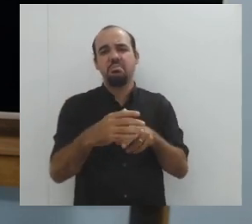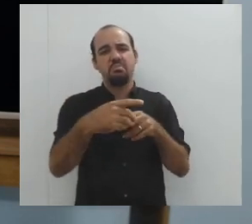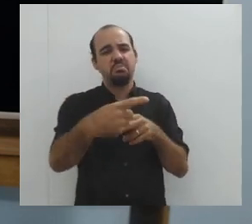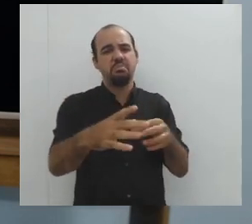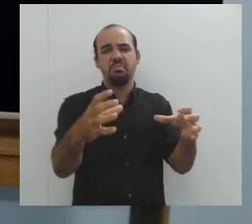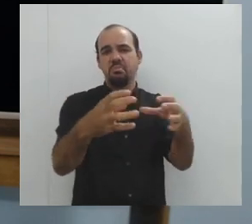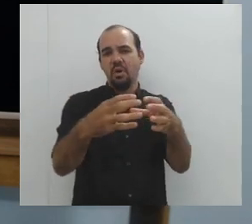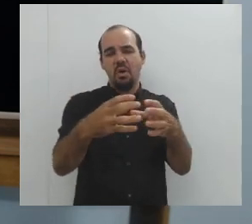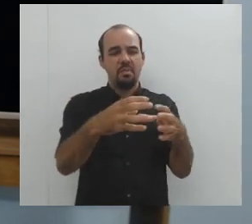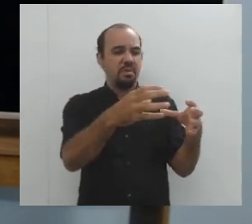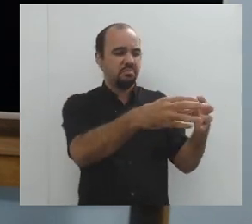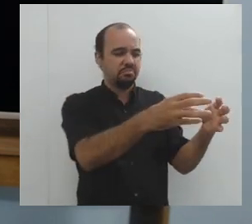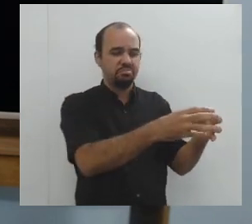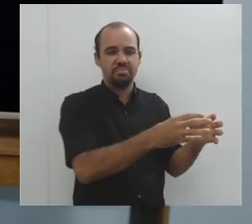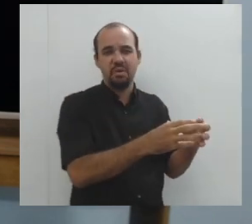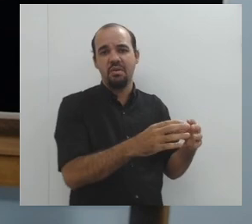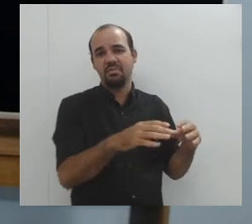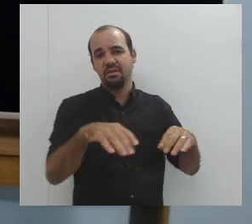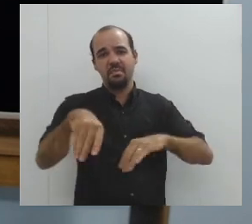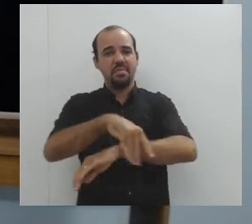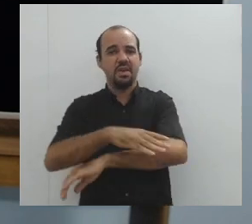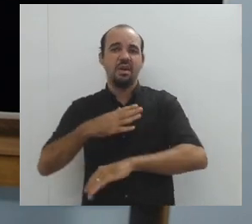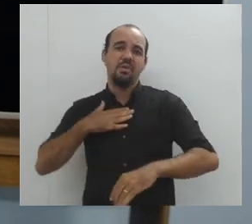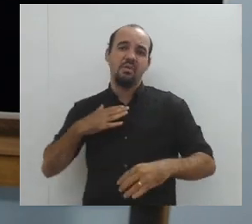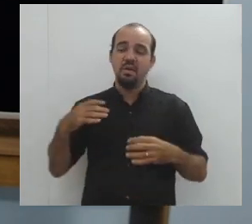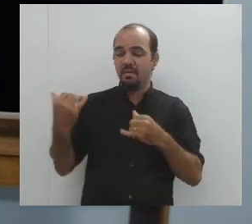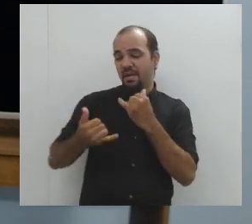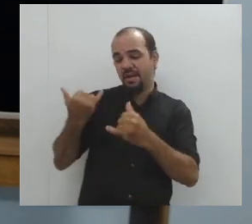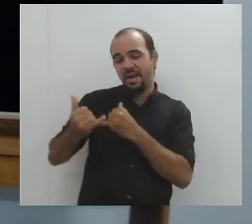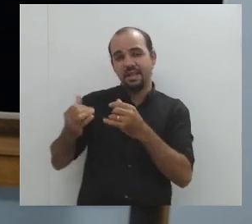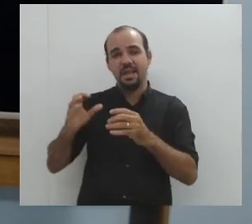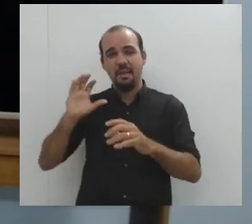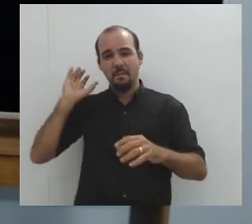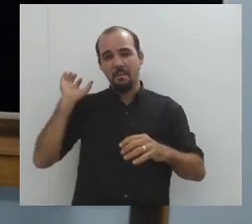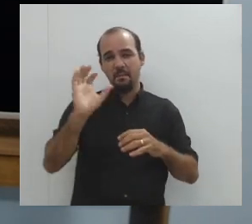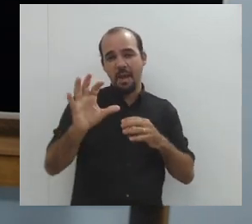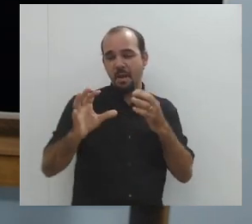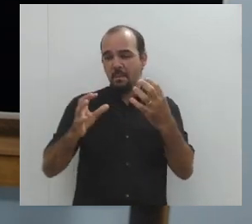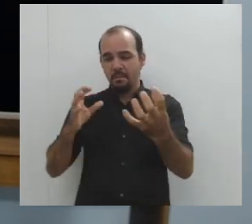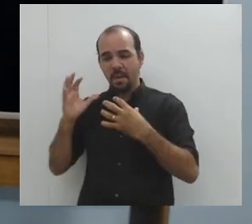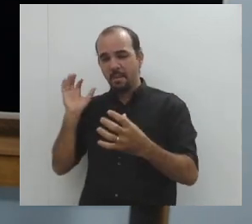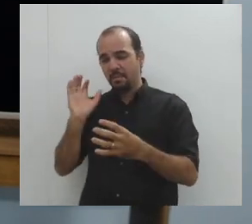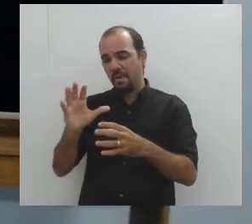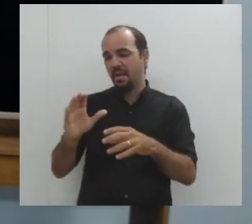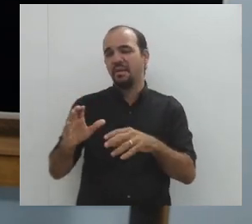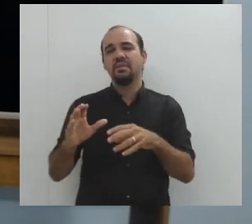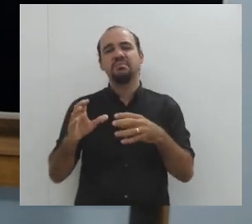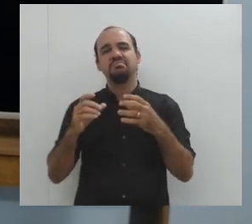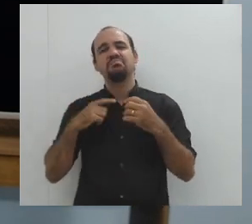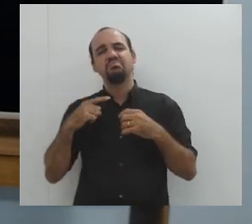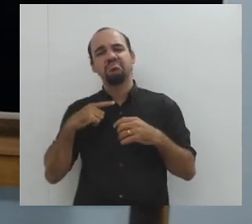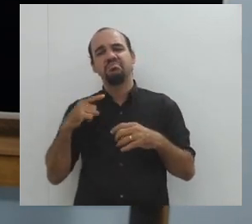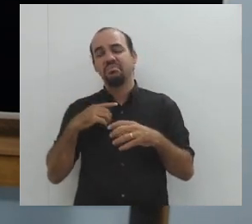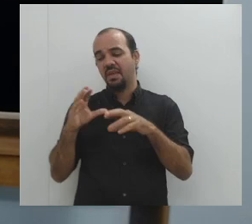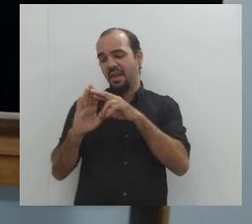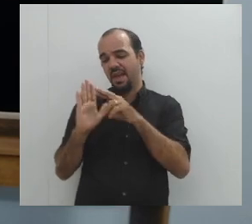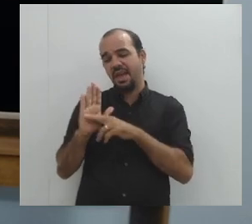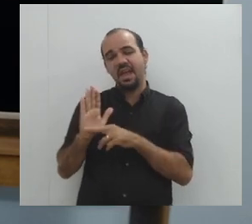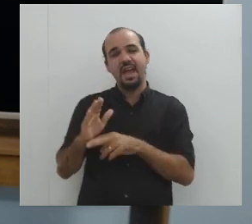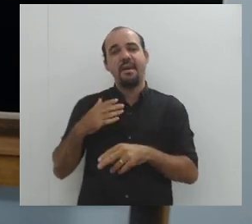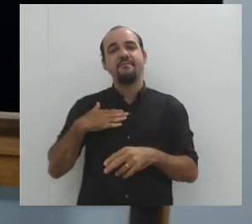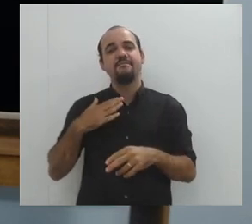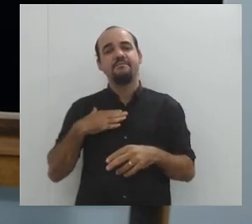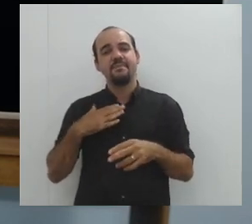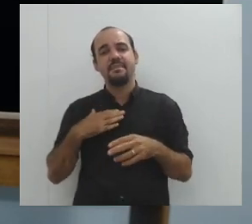seguinte ou atrás, existe outro tipo de regra. Isso não quer dizer que não seja queimado, é o queimado. Mas é o queimado